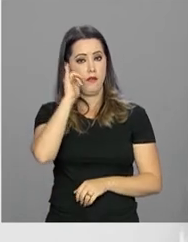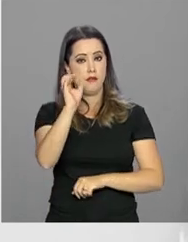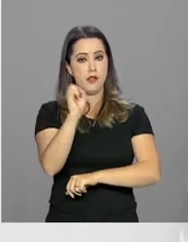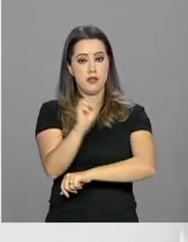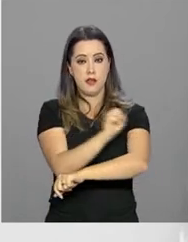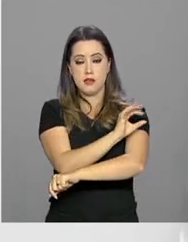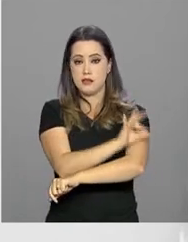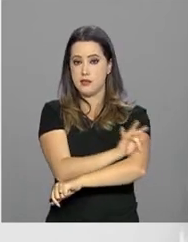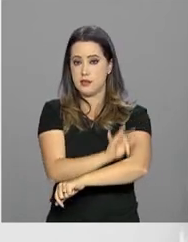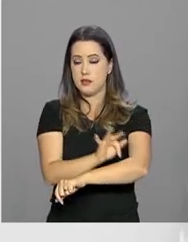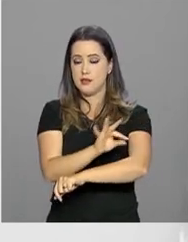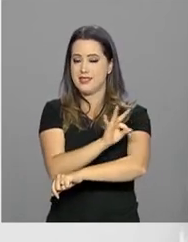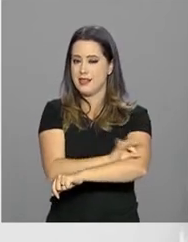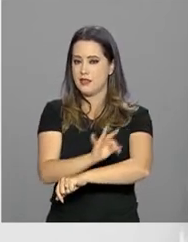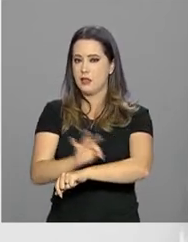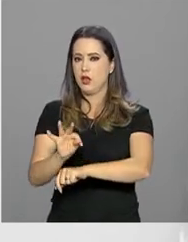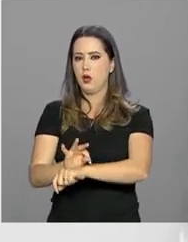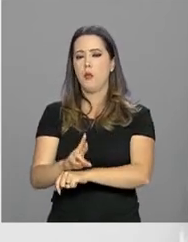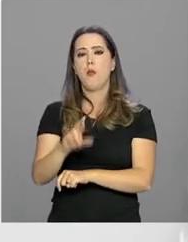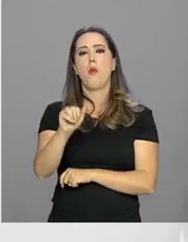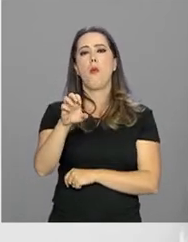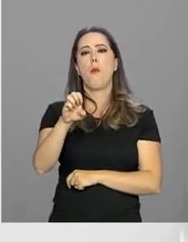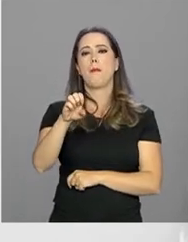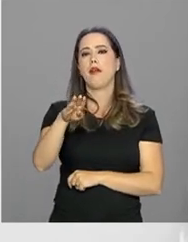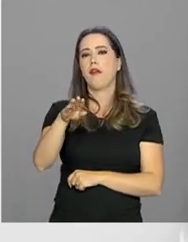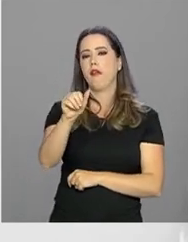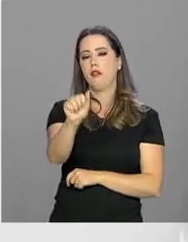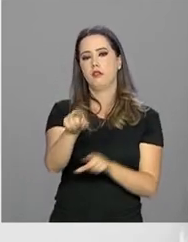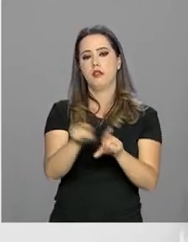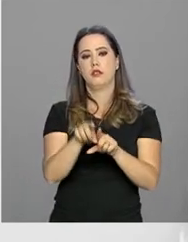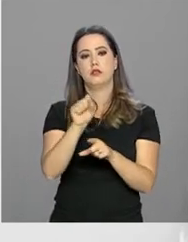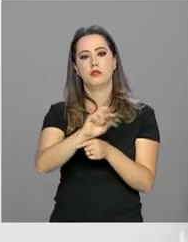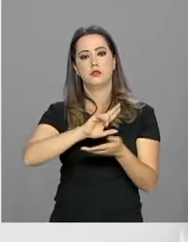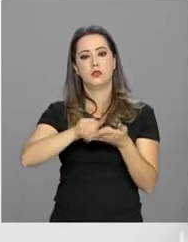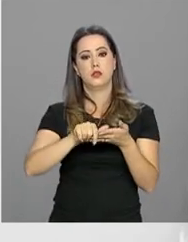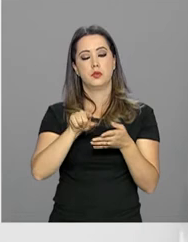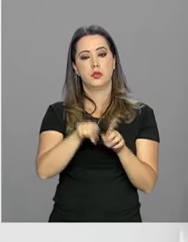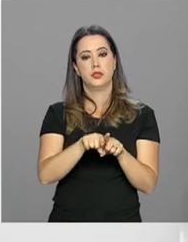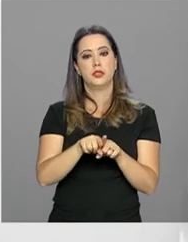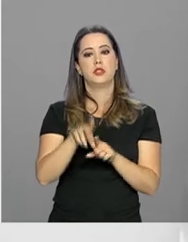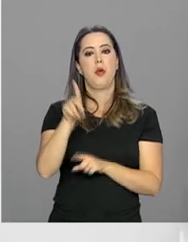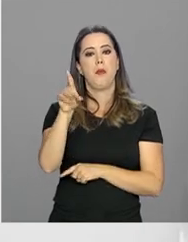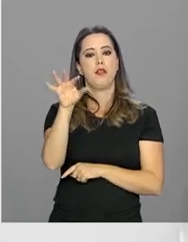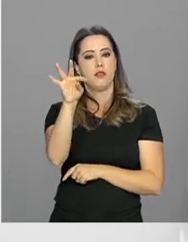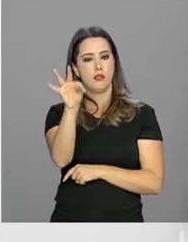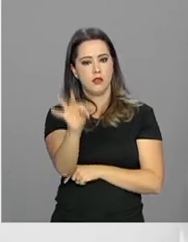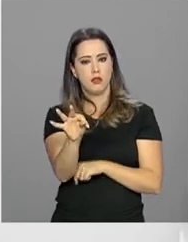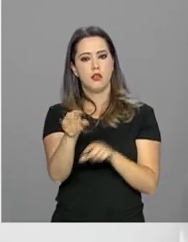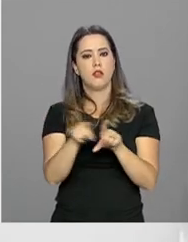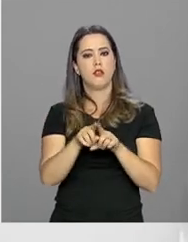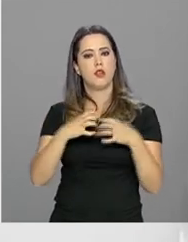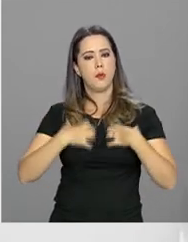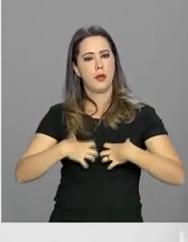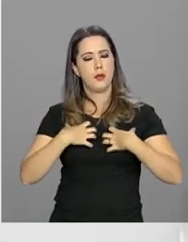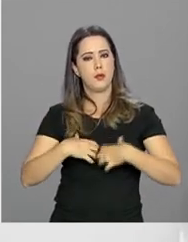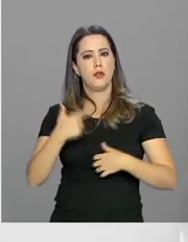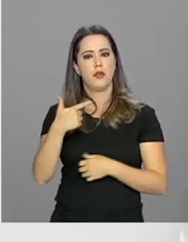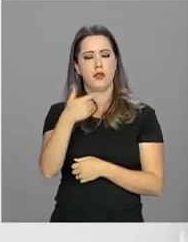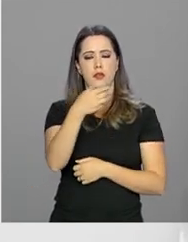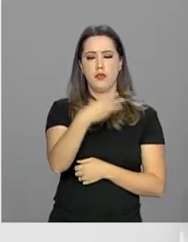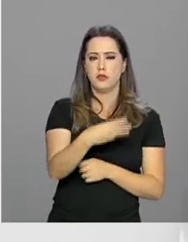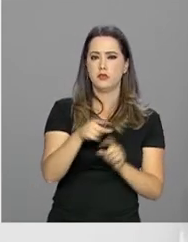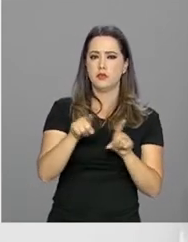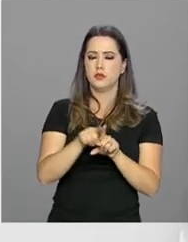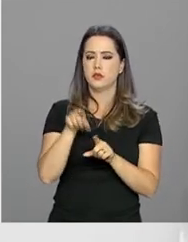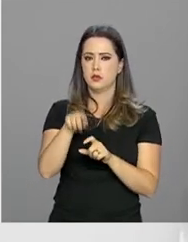sarampo, caxumba e rubéola. A dupla adulto contra difteria e tétano. E a pneumocócica 23 valente,